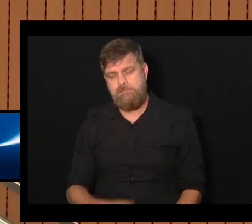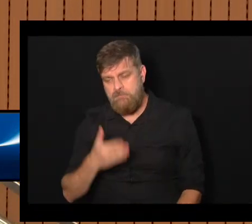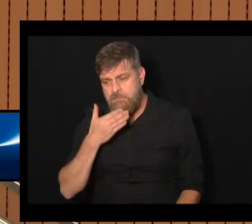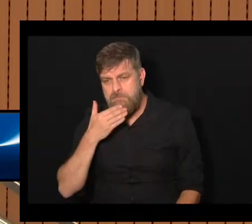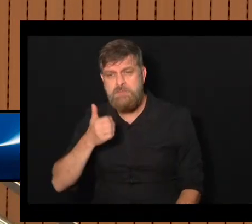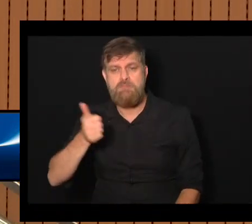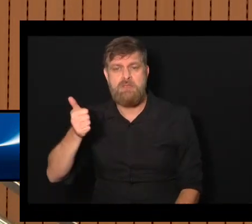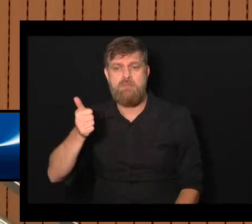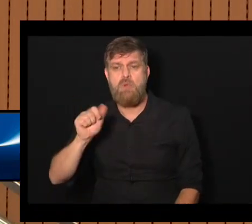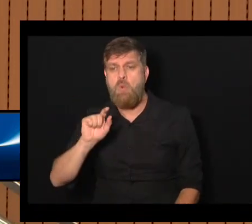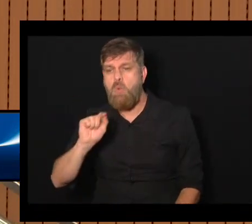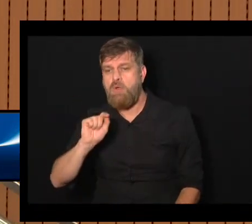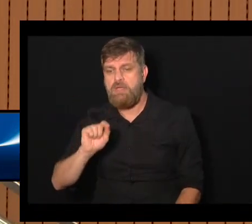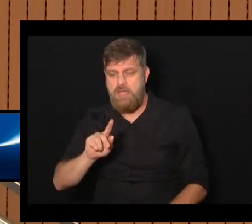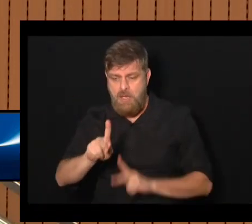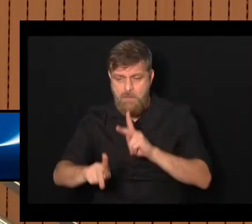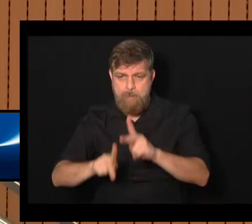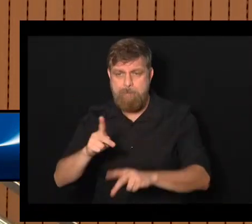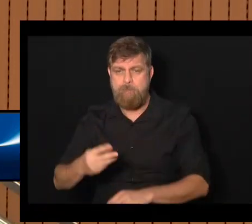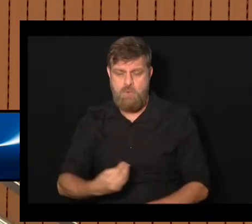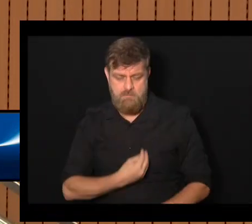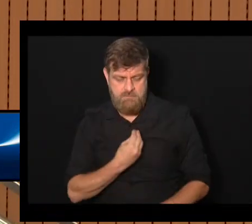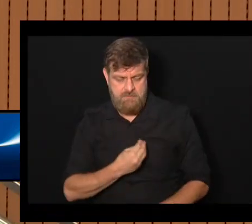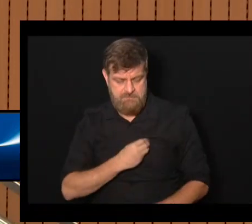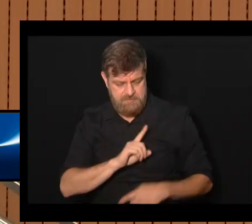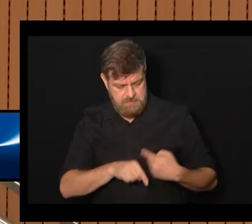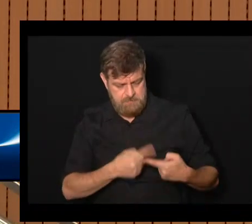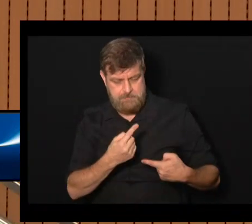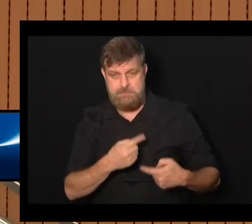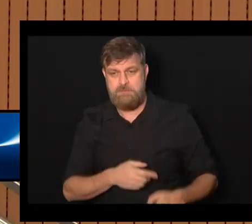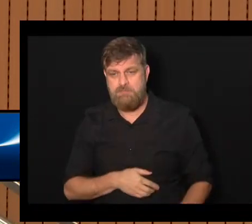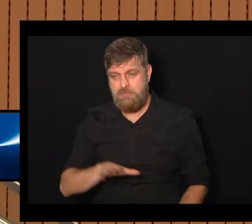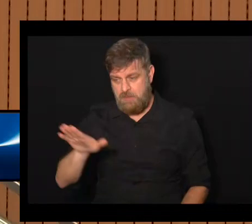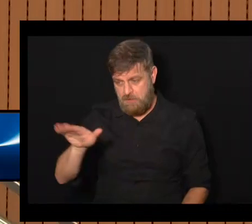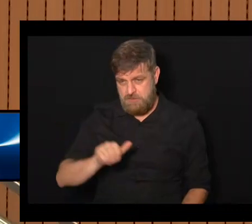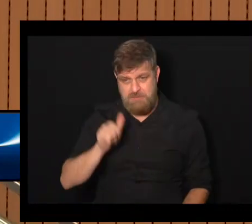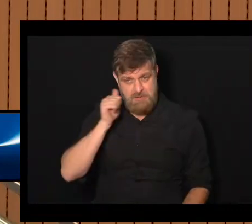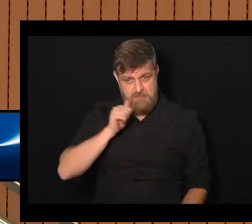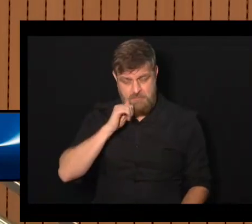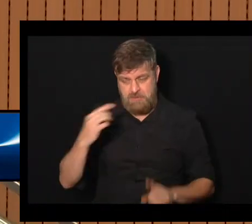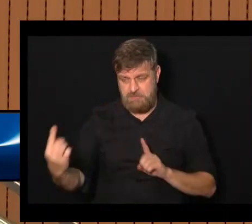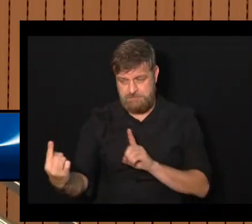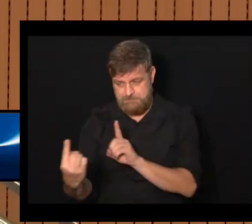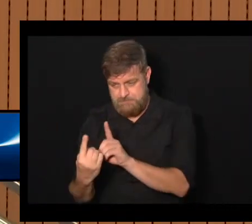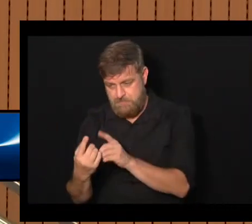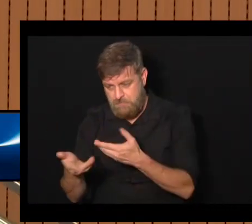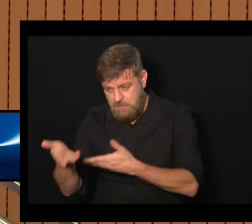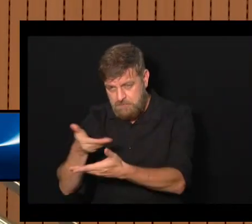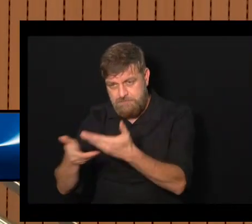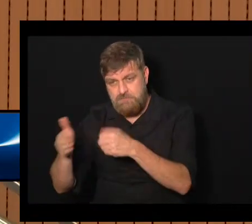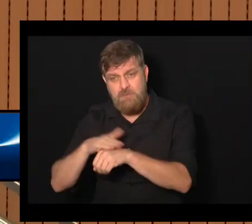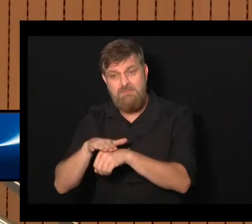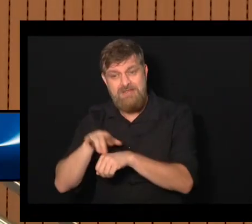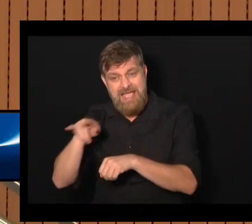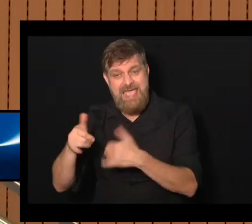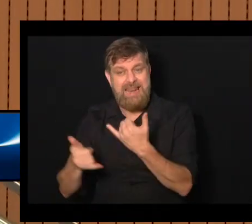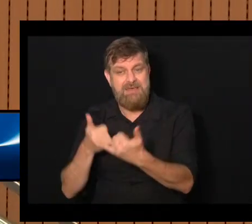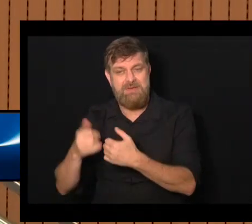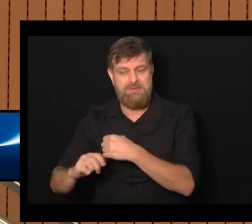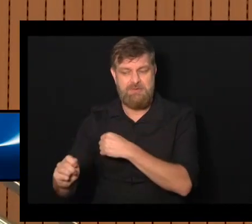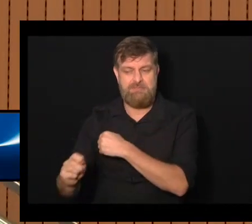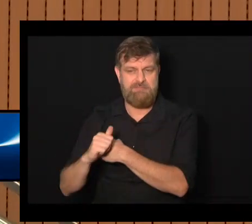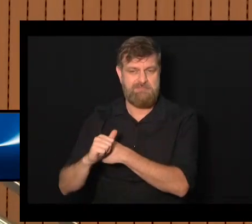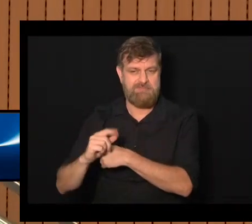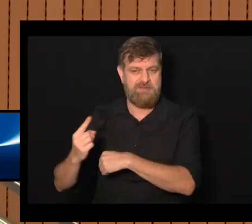a vida do munícipe. Inclusive, hoje, conversando com uma munícipe, ela até brincou dizendo que se um